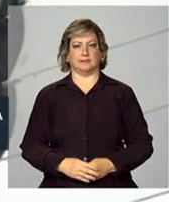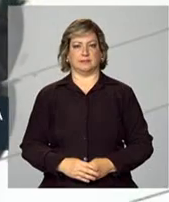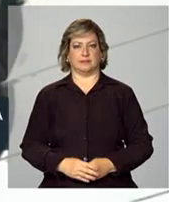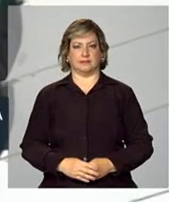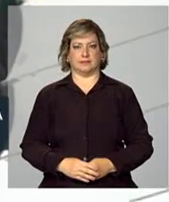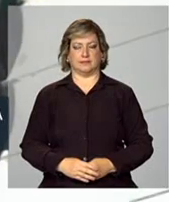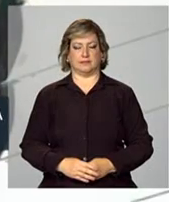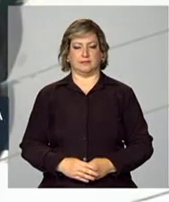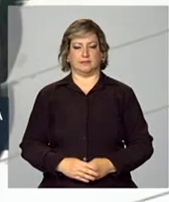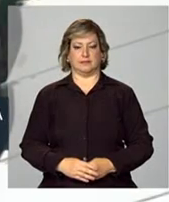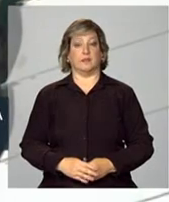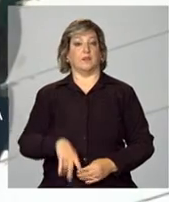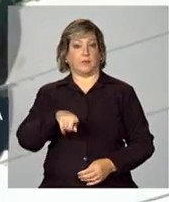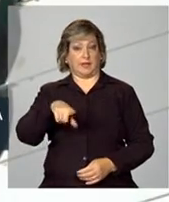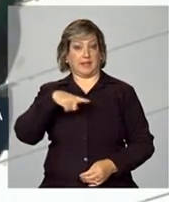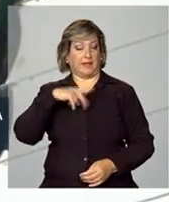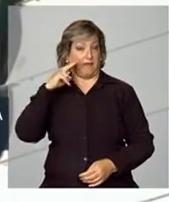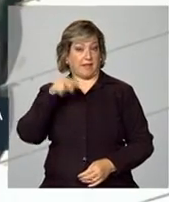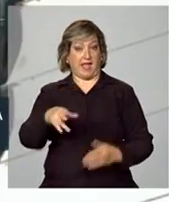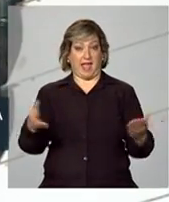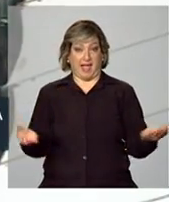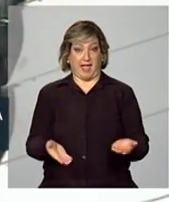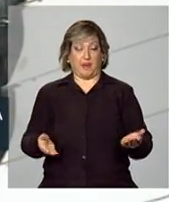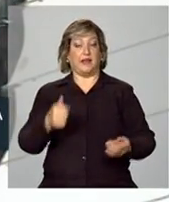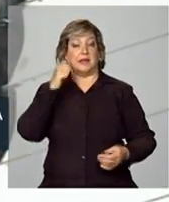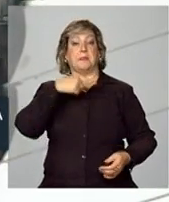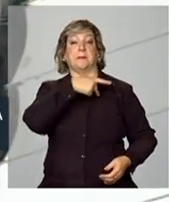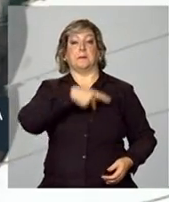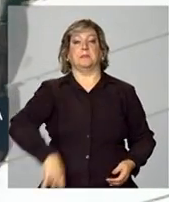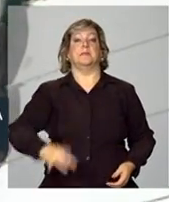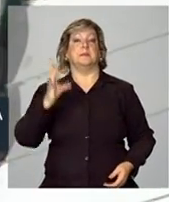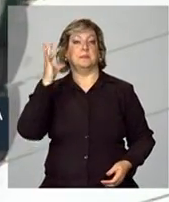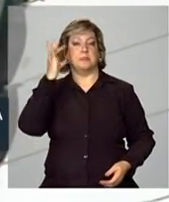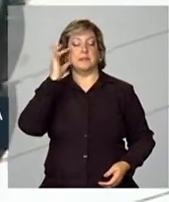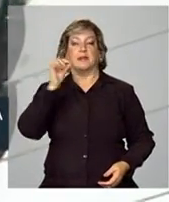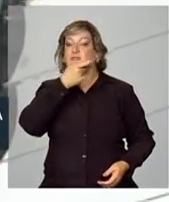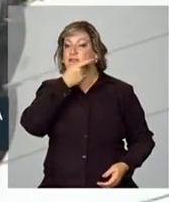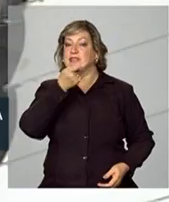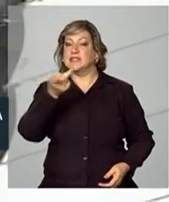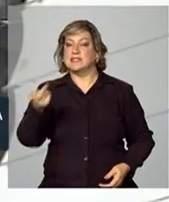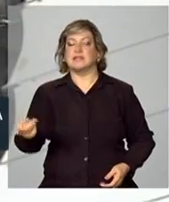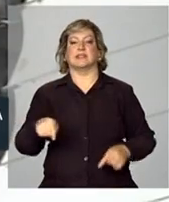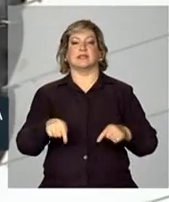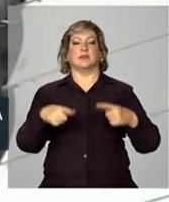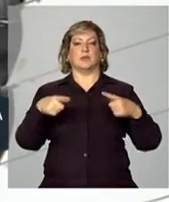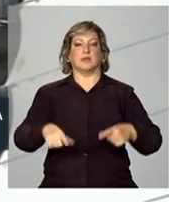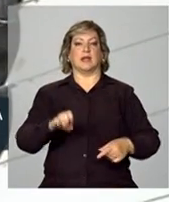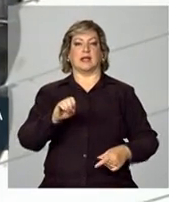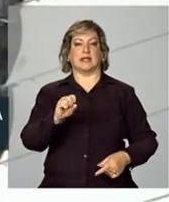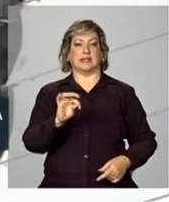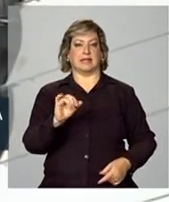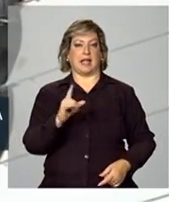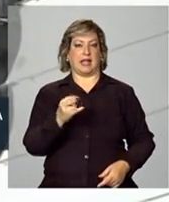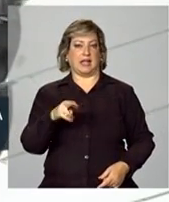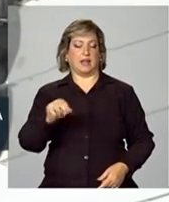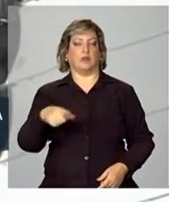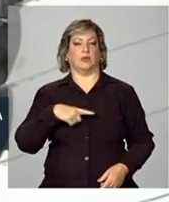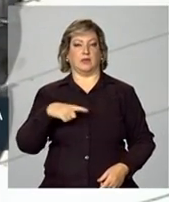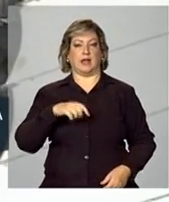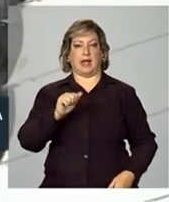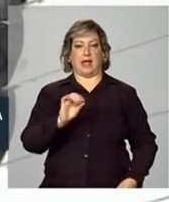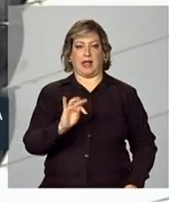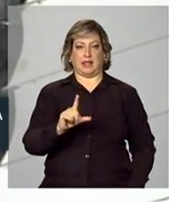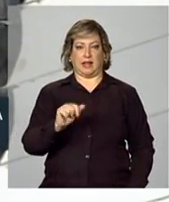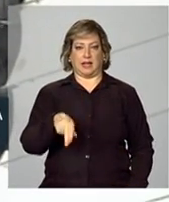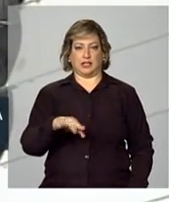suap você vê imagens da presidenta Dilma Roussef visitando o Estaleiro Atlântico Sul onde está